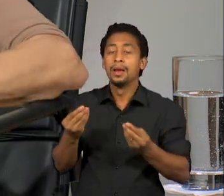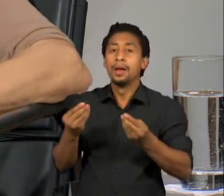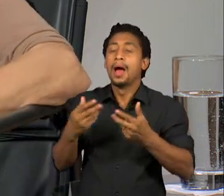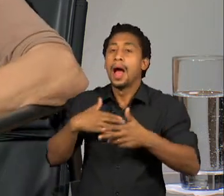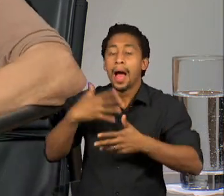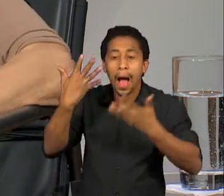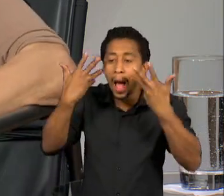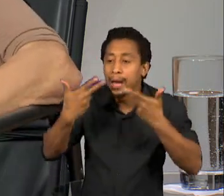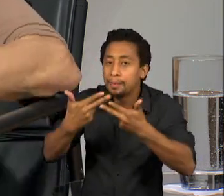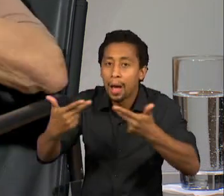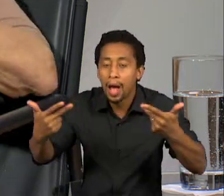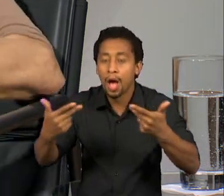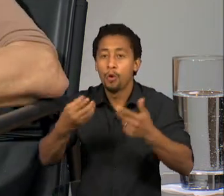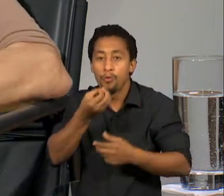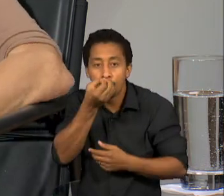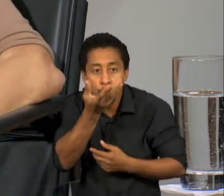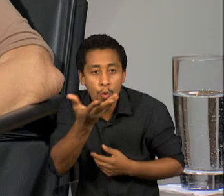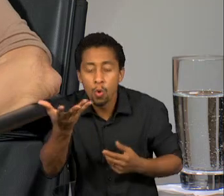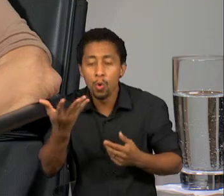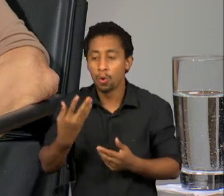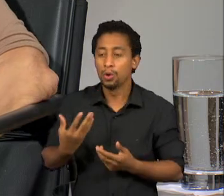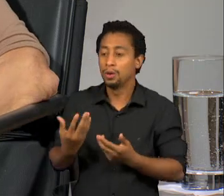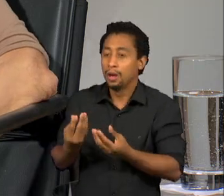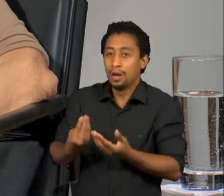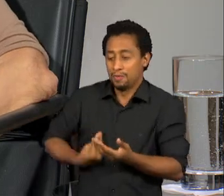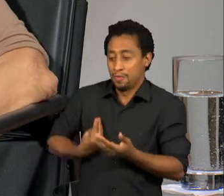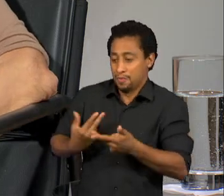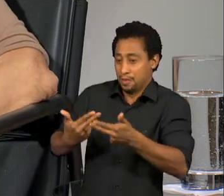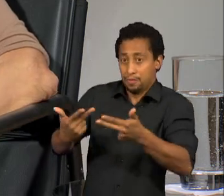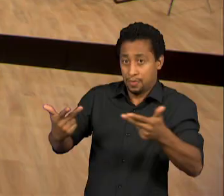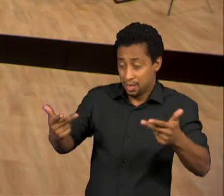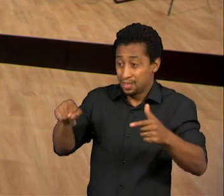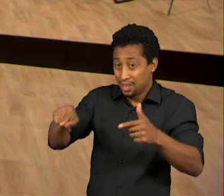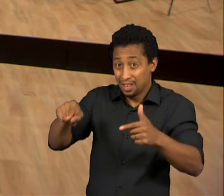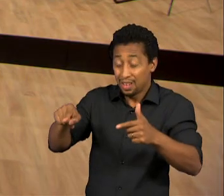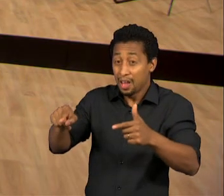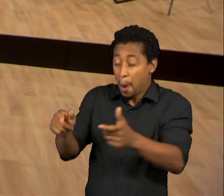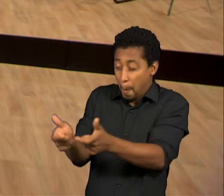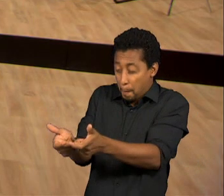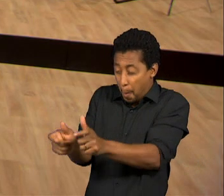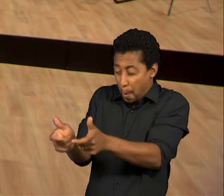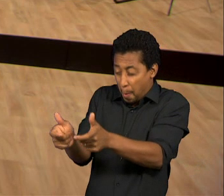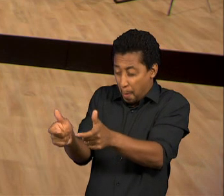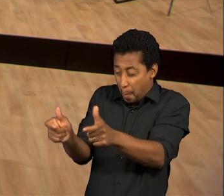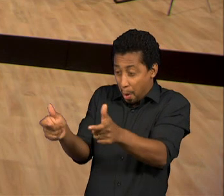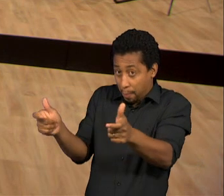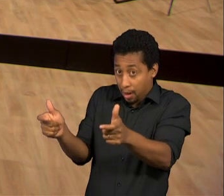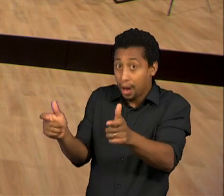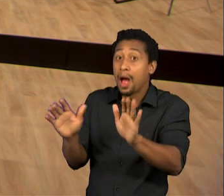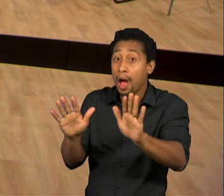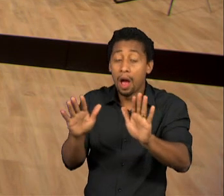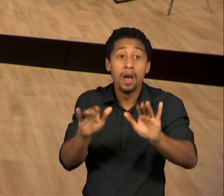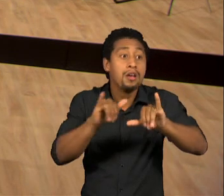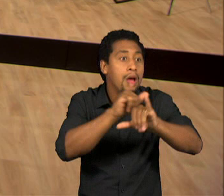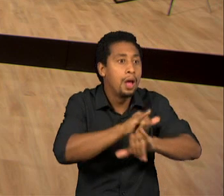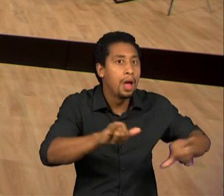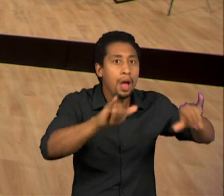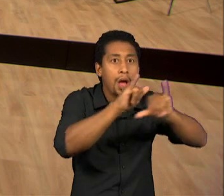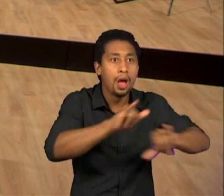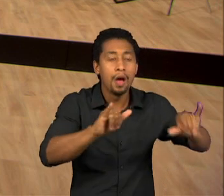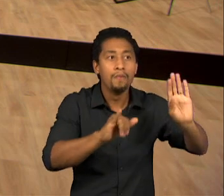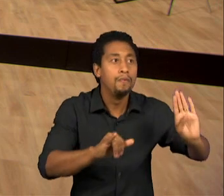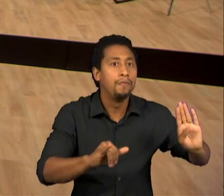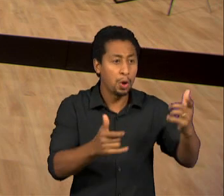mesma rapidez com que as fake news proliferam. O jornalismo nunca foi tão fundamental quanto